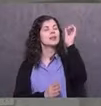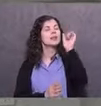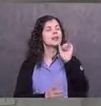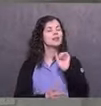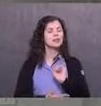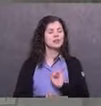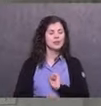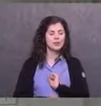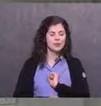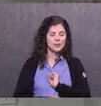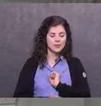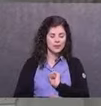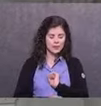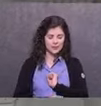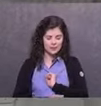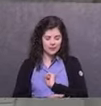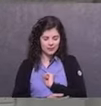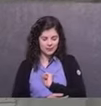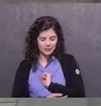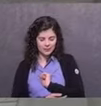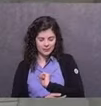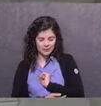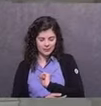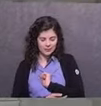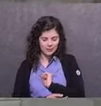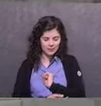Meu